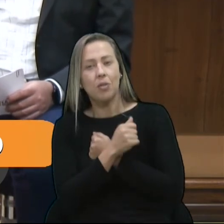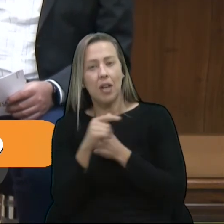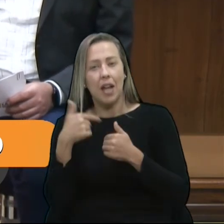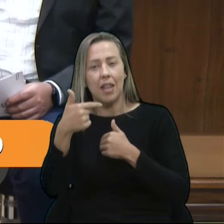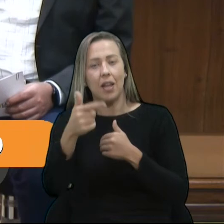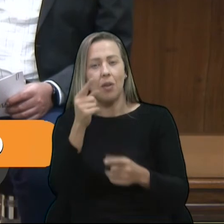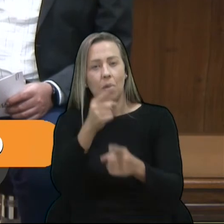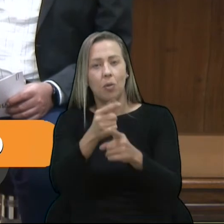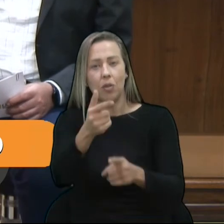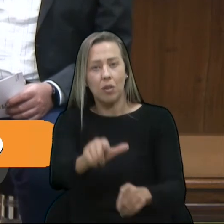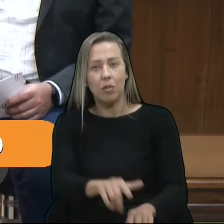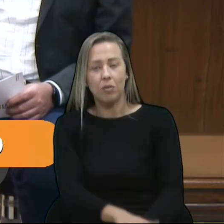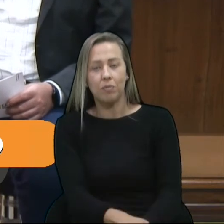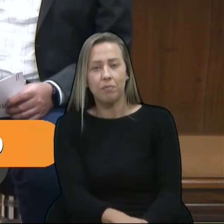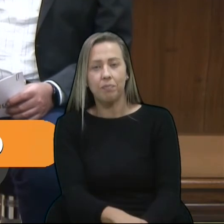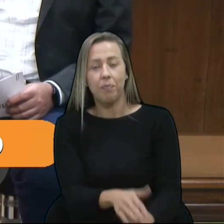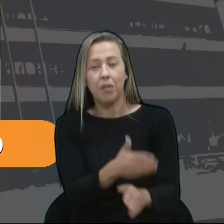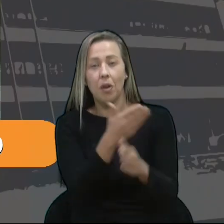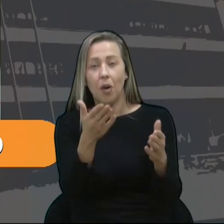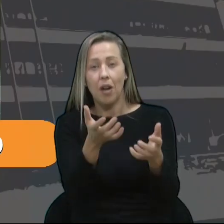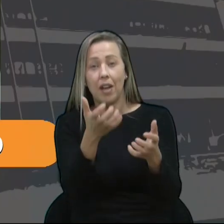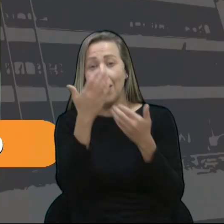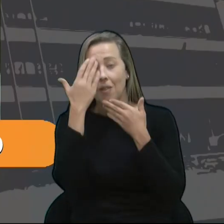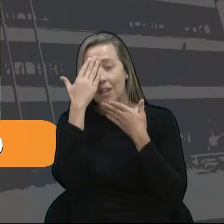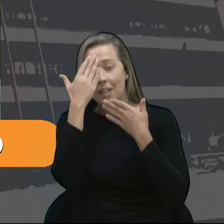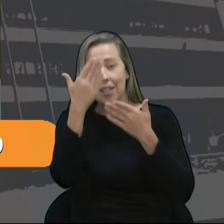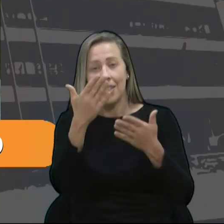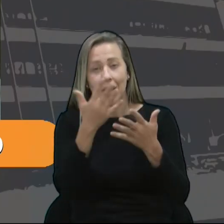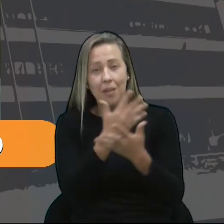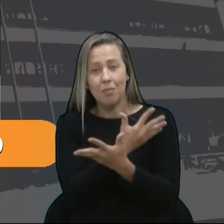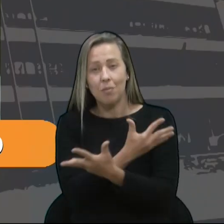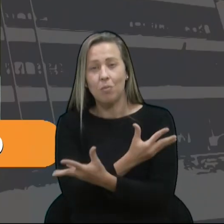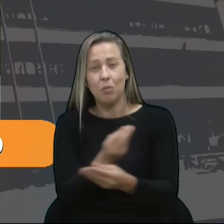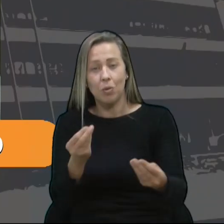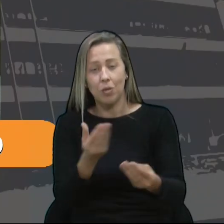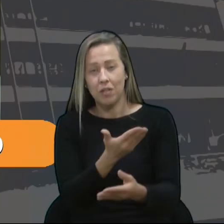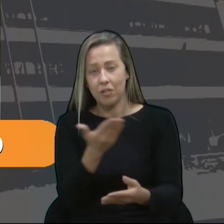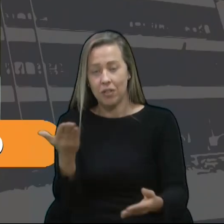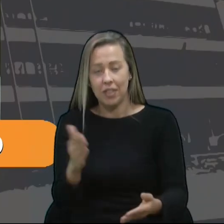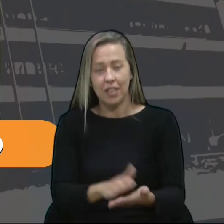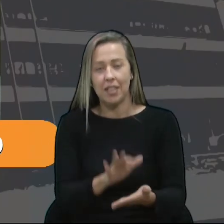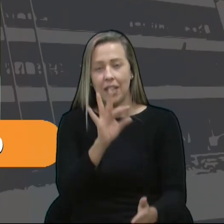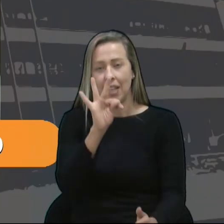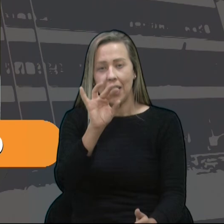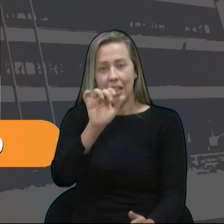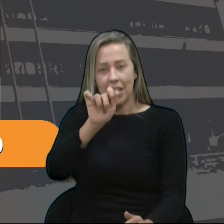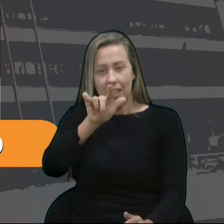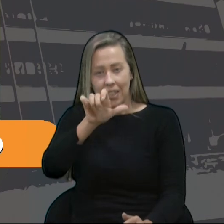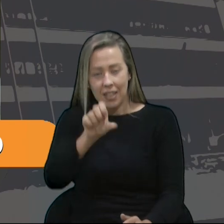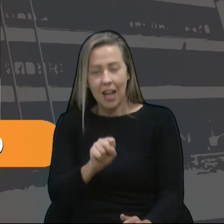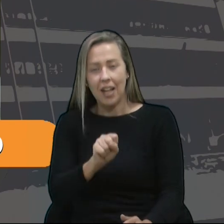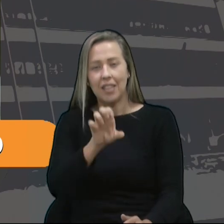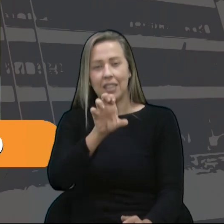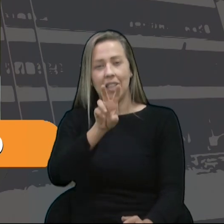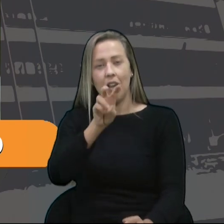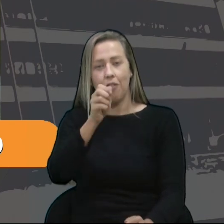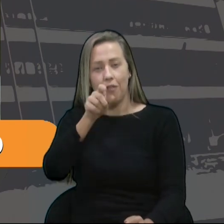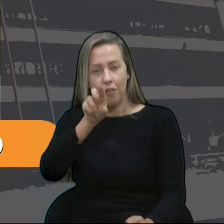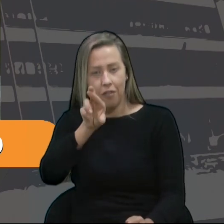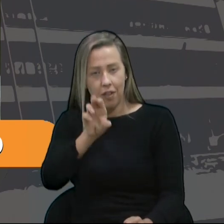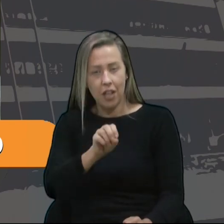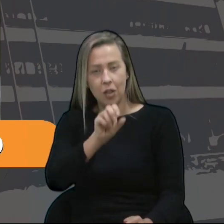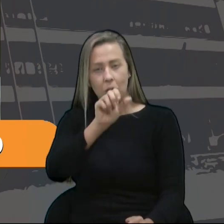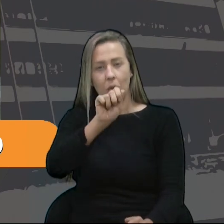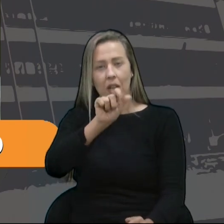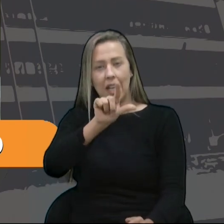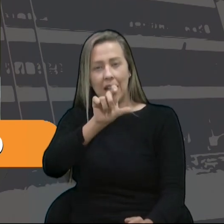encontro. Olha, eu que agradeço muitíssimo a vocês, Thales, Fábio, Evandro, Alessandra, a